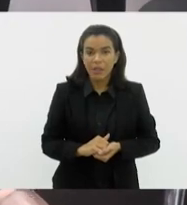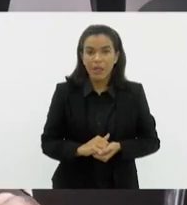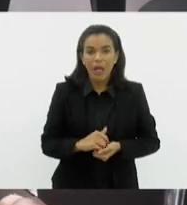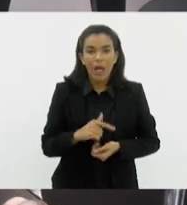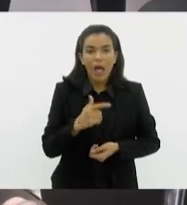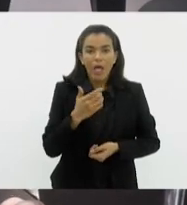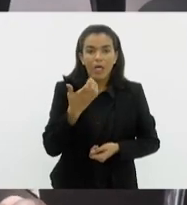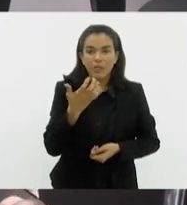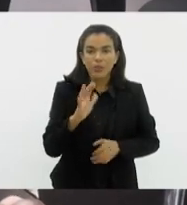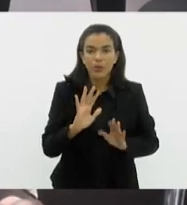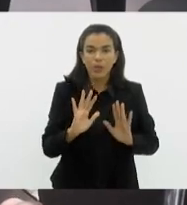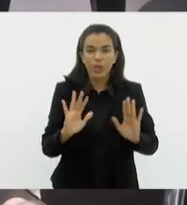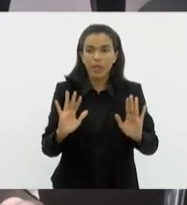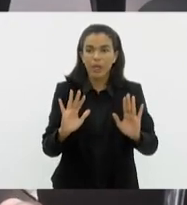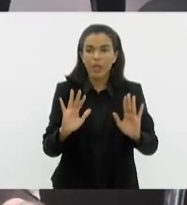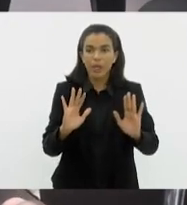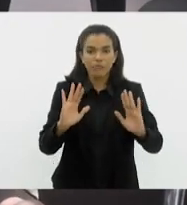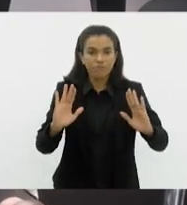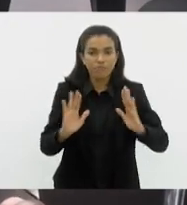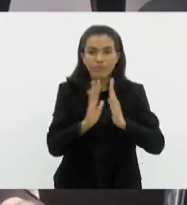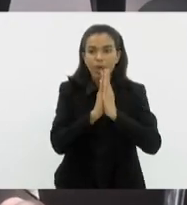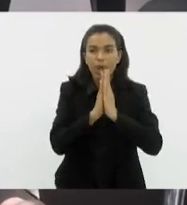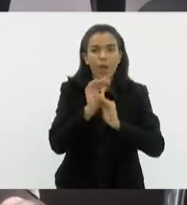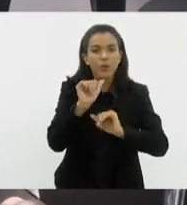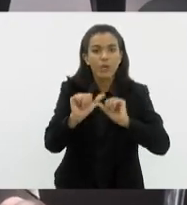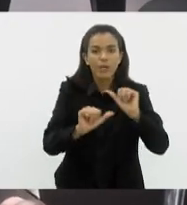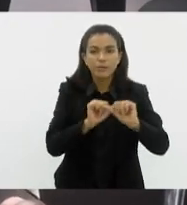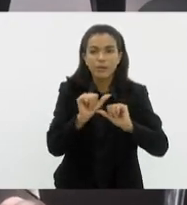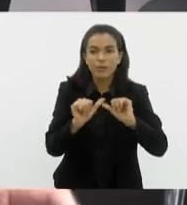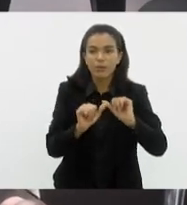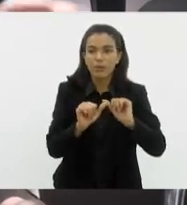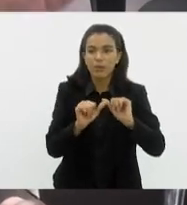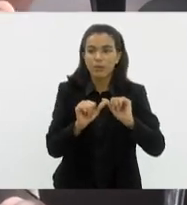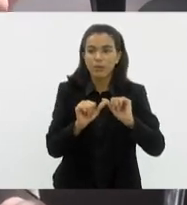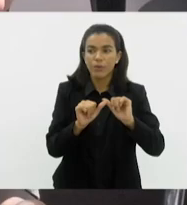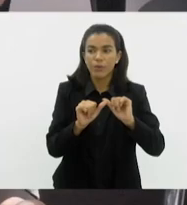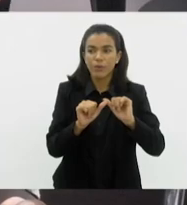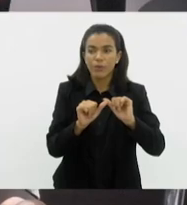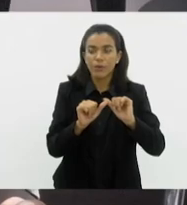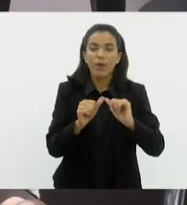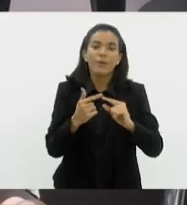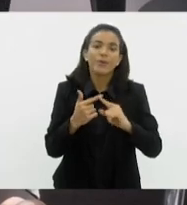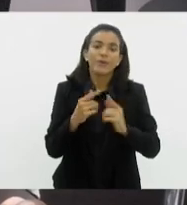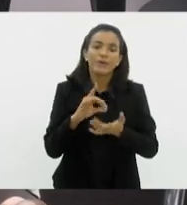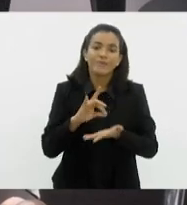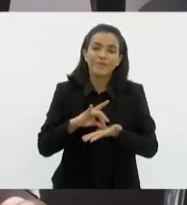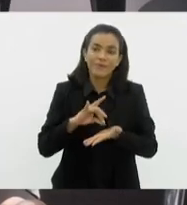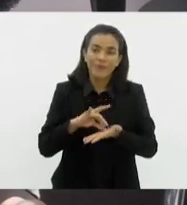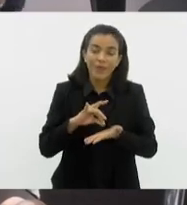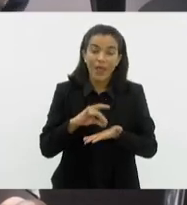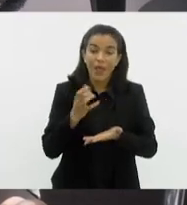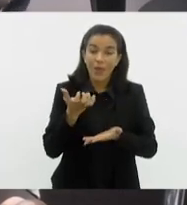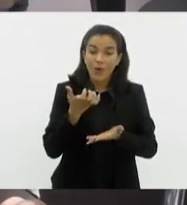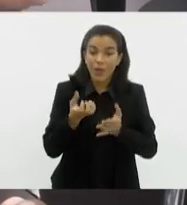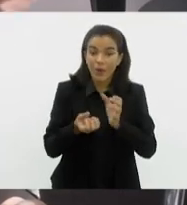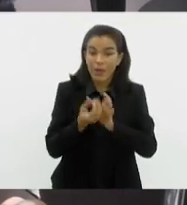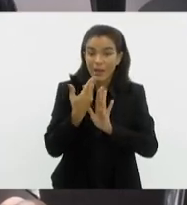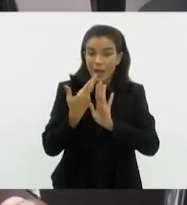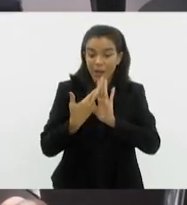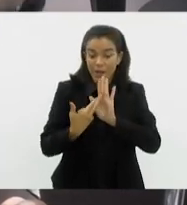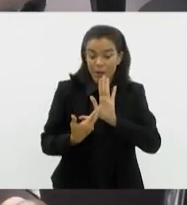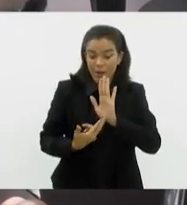gente a constitucionalidade, eu me comprometo a fazer as alterações que Vossa Excelência julgar pertinente. Porque, na verdade, eu estou querendo regulamentar